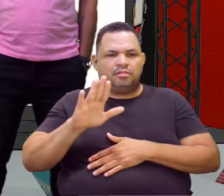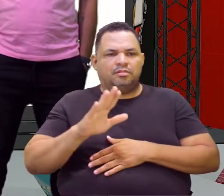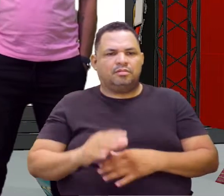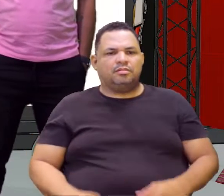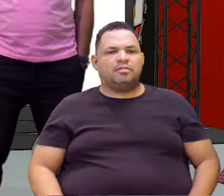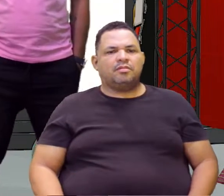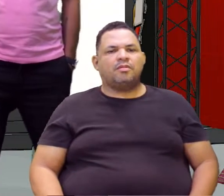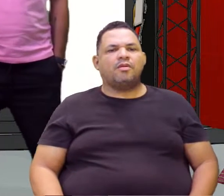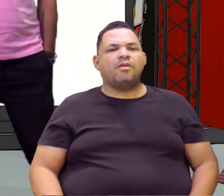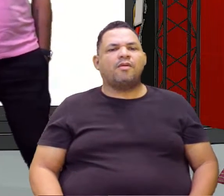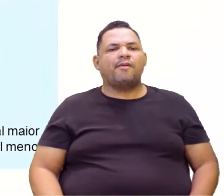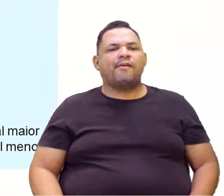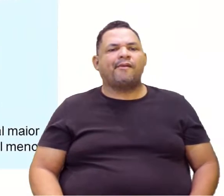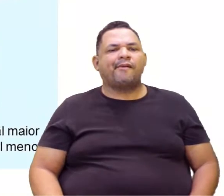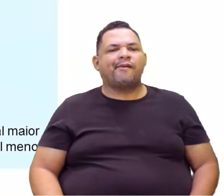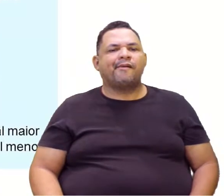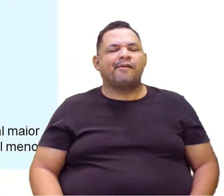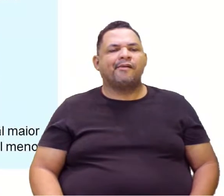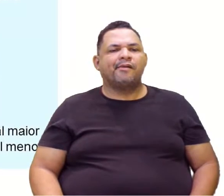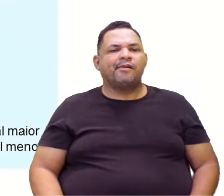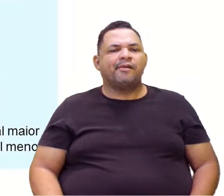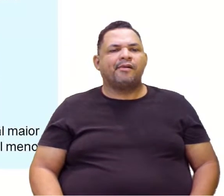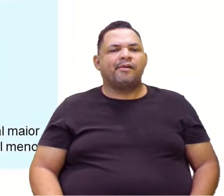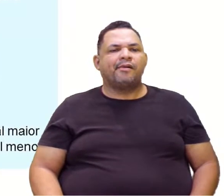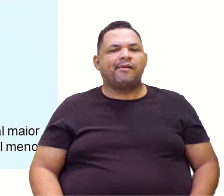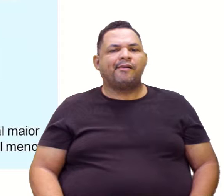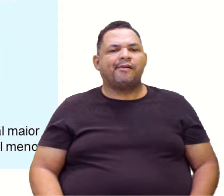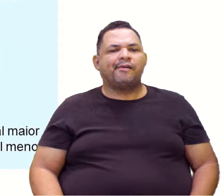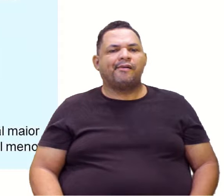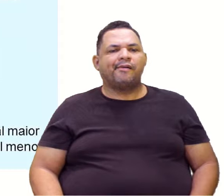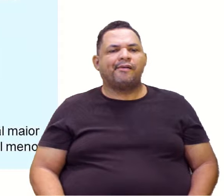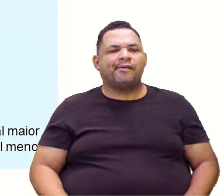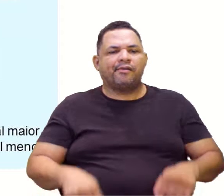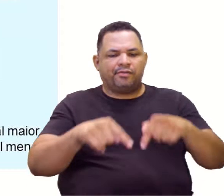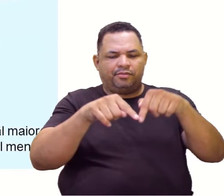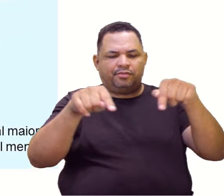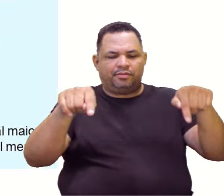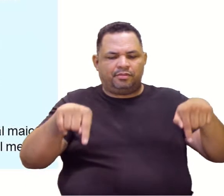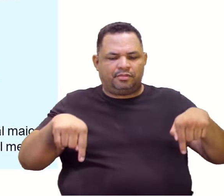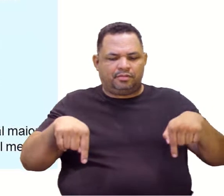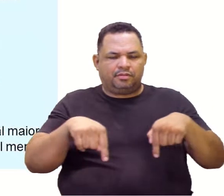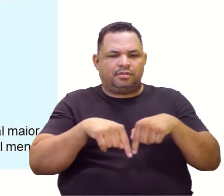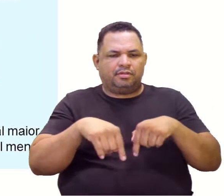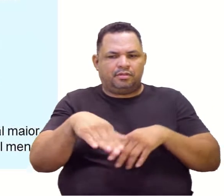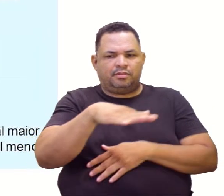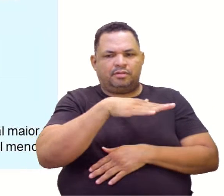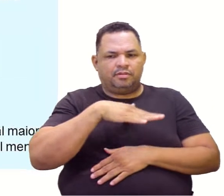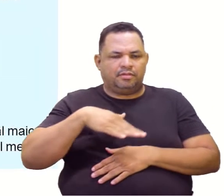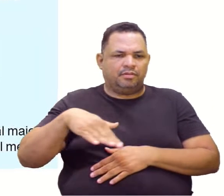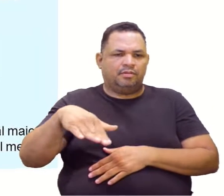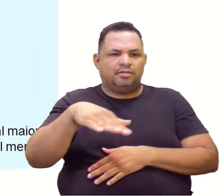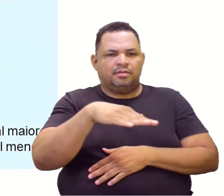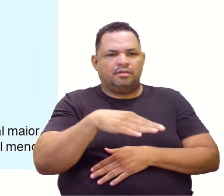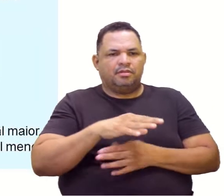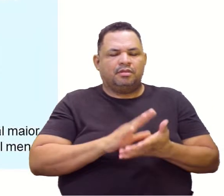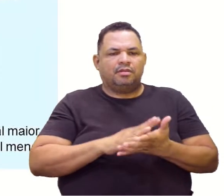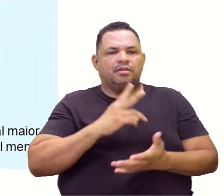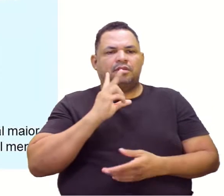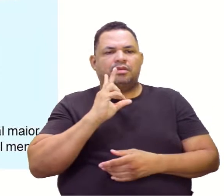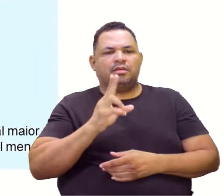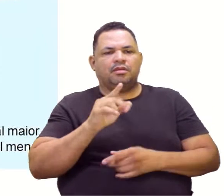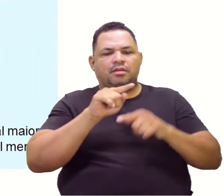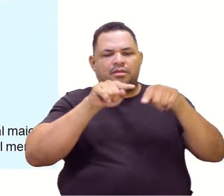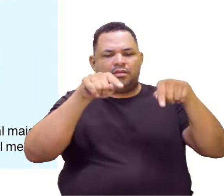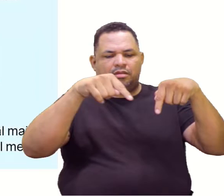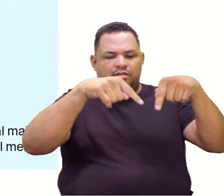na telinha. Quando a gente fala do quadrado? Quadrado é base vezes altura. Mas como tem todos os lados iguais,